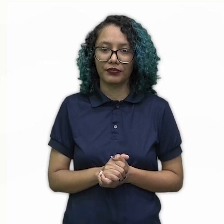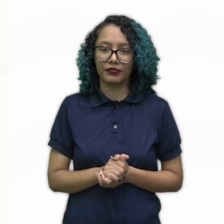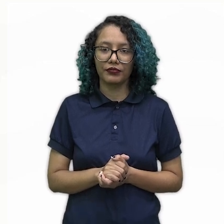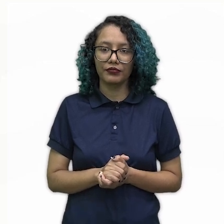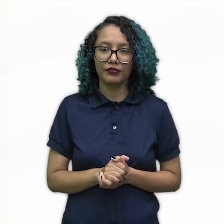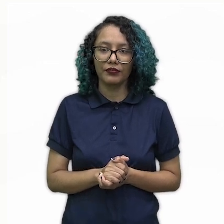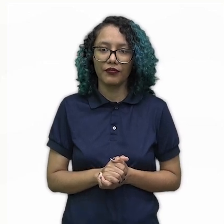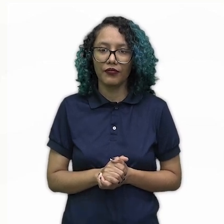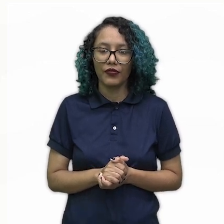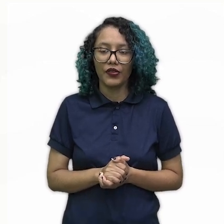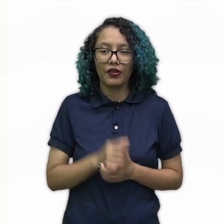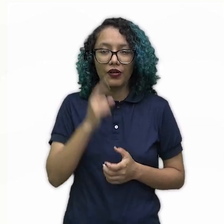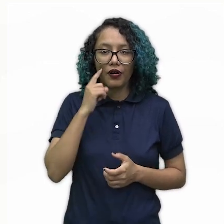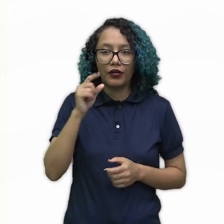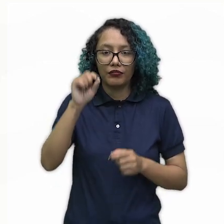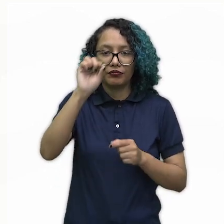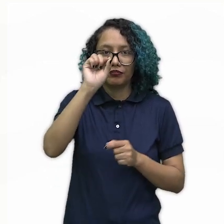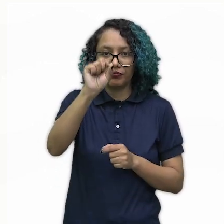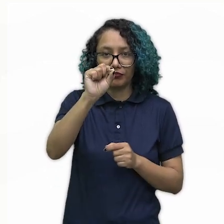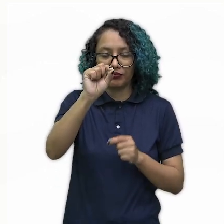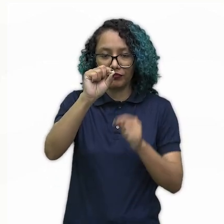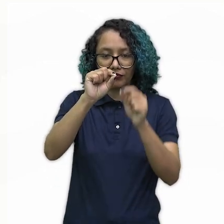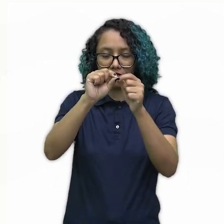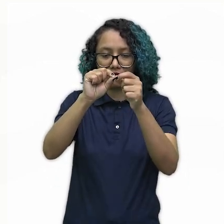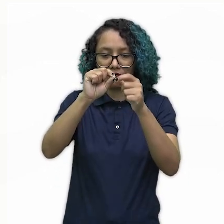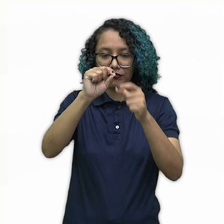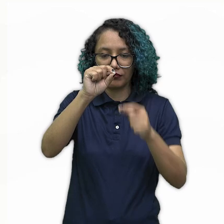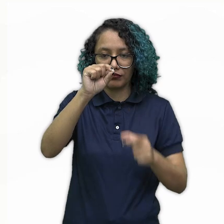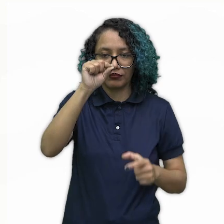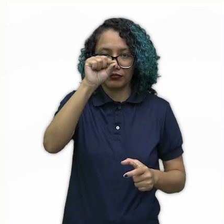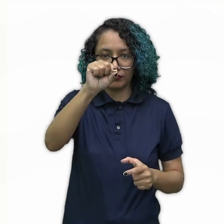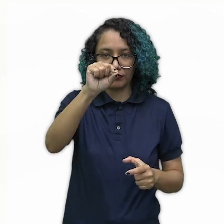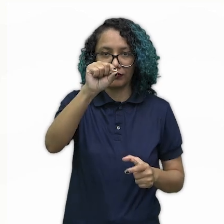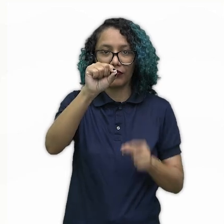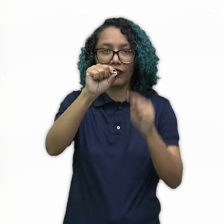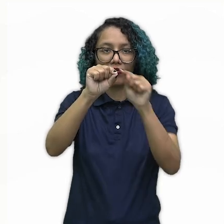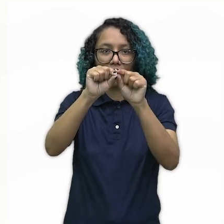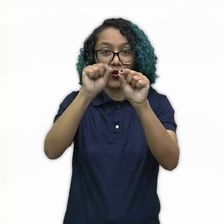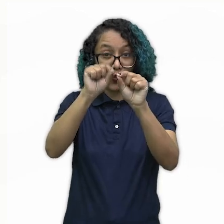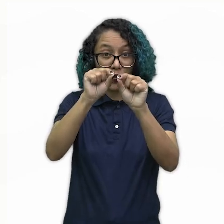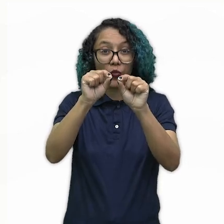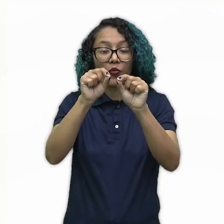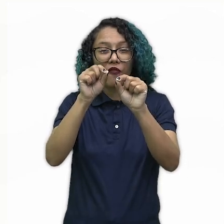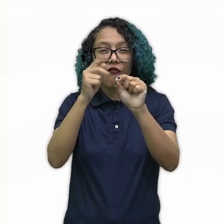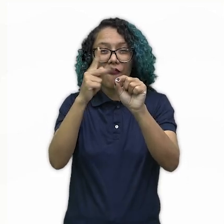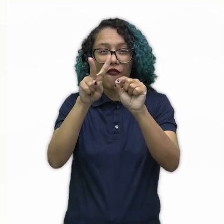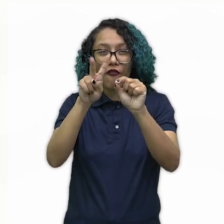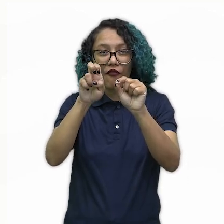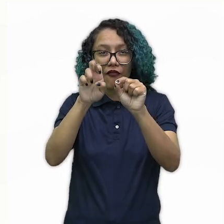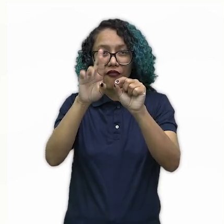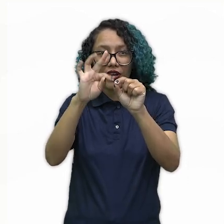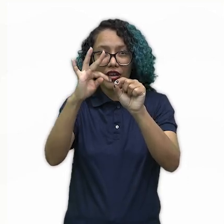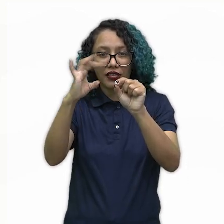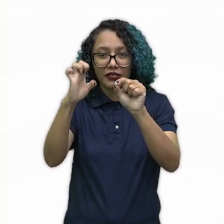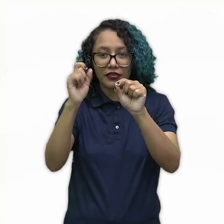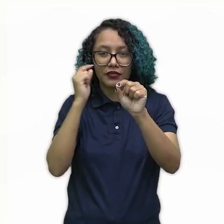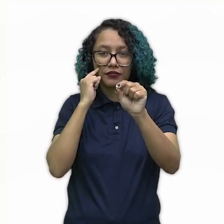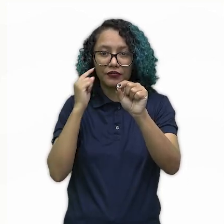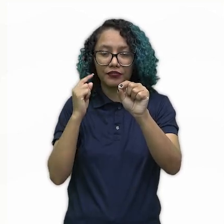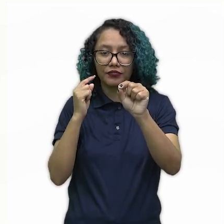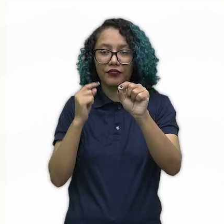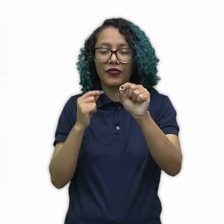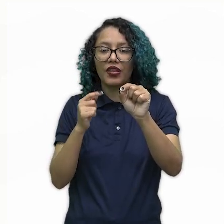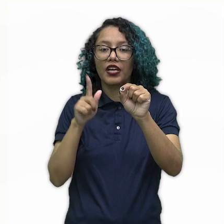vértice é o pontozinho aqui de cima, tá? Geratriz, saindo